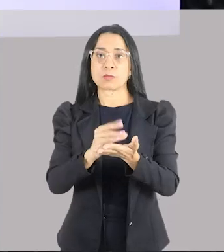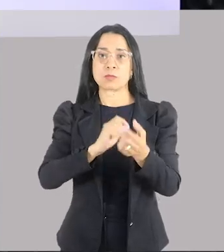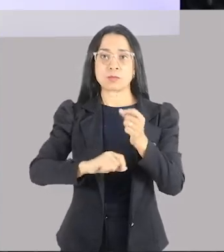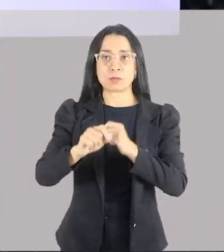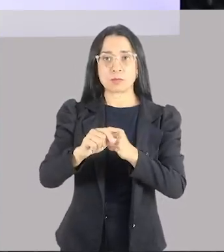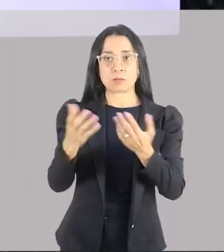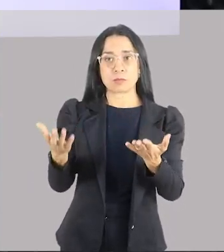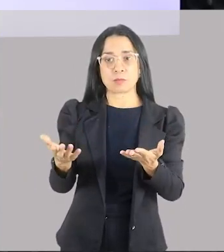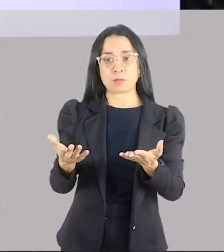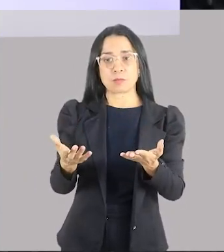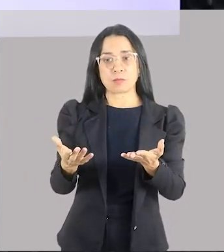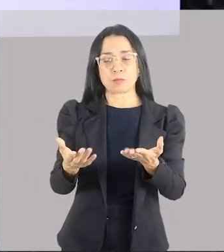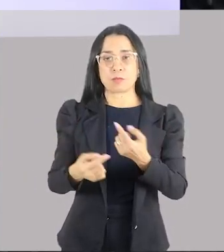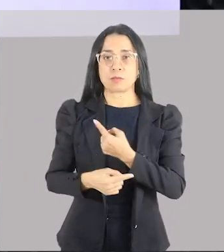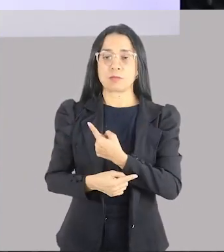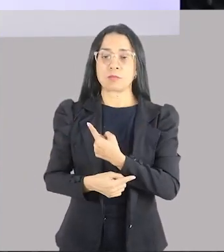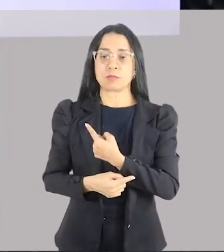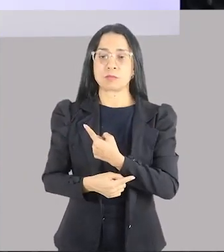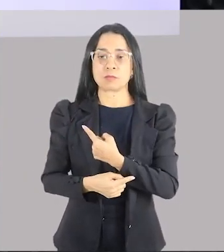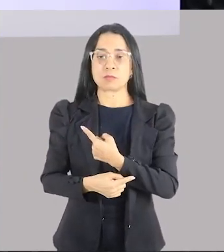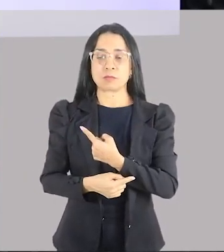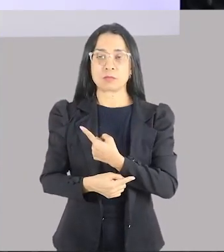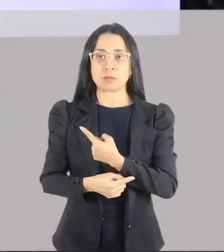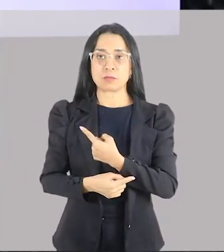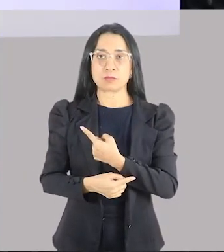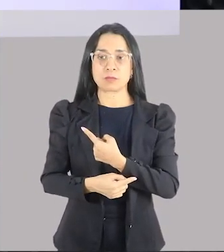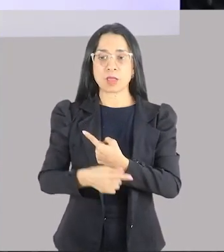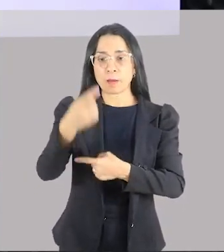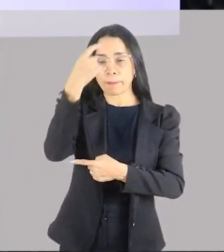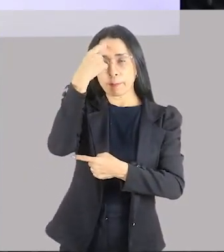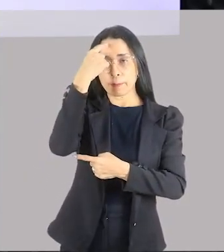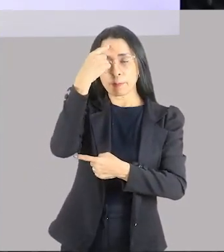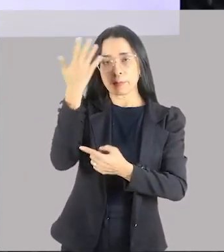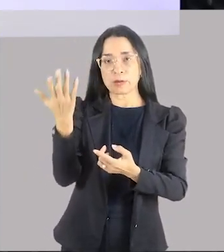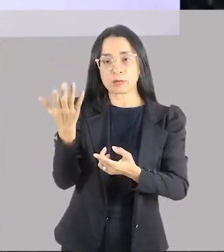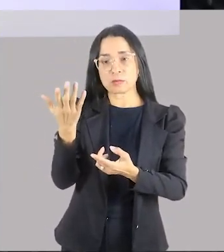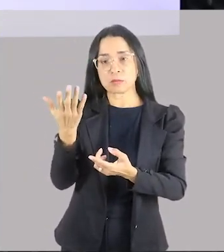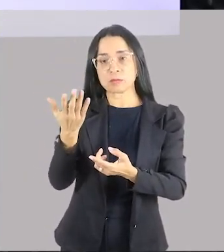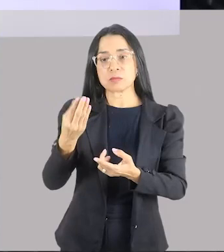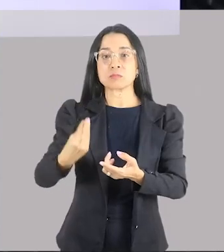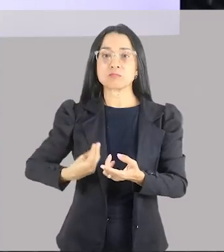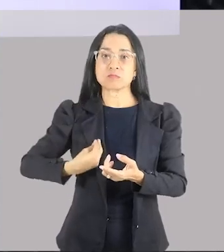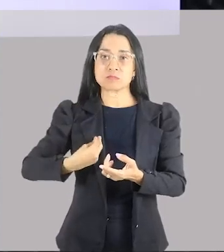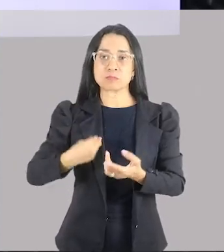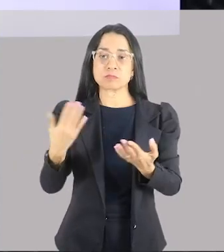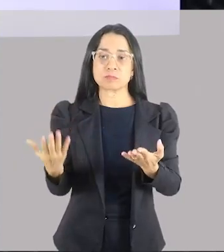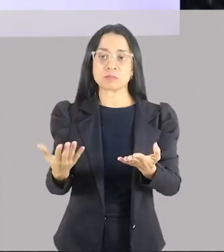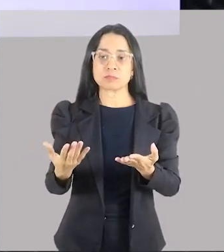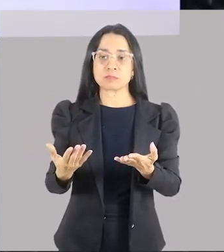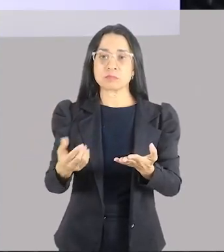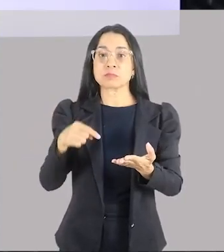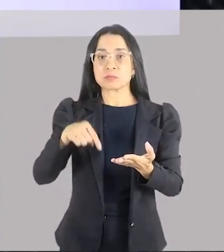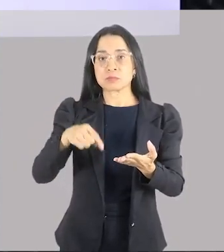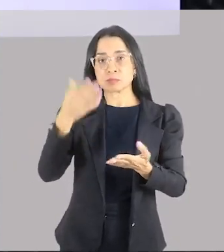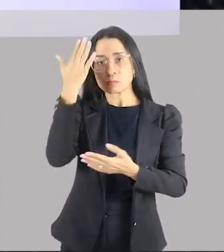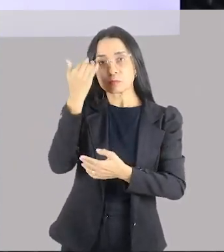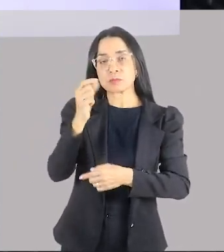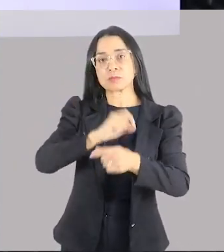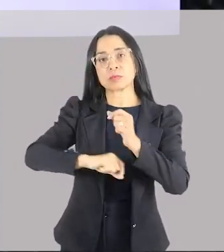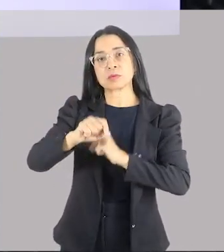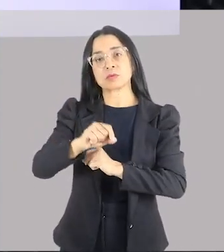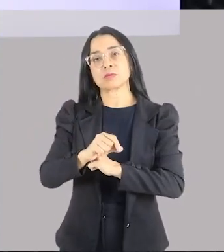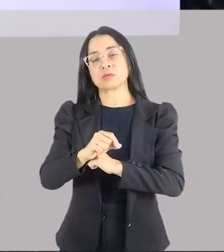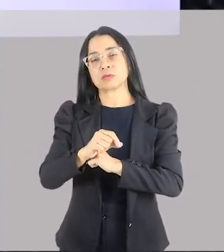código? Cogito, ergo, sum. Penso, logo... Aqui é sabedoria também. Aqui é contribuição total para a